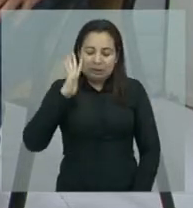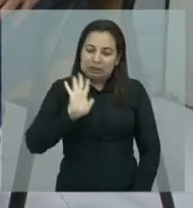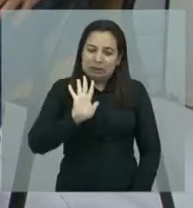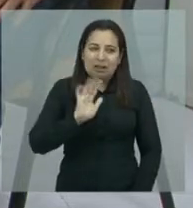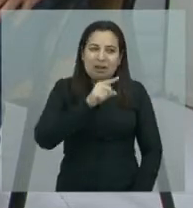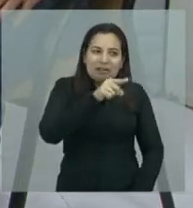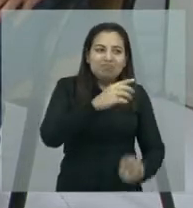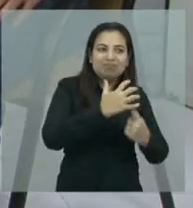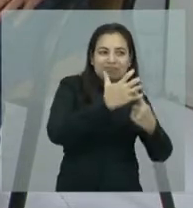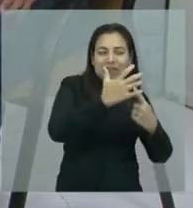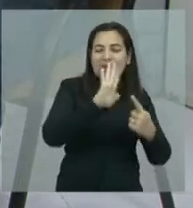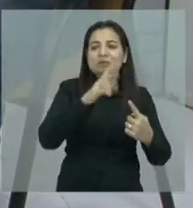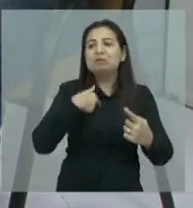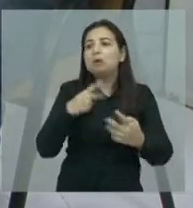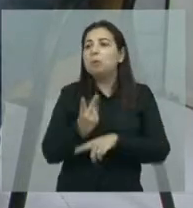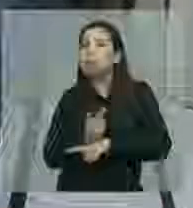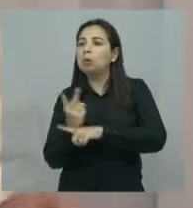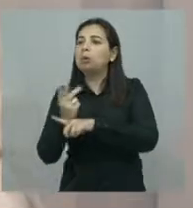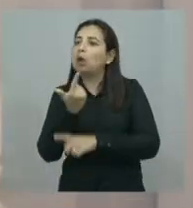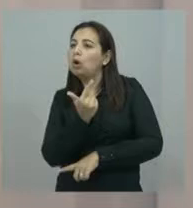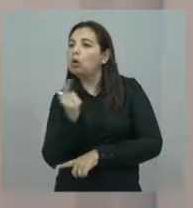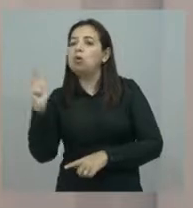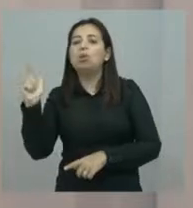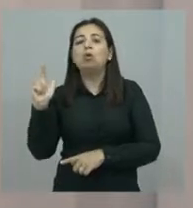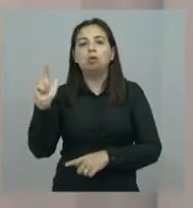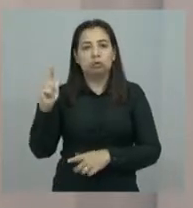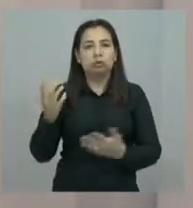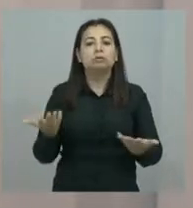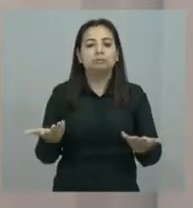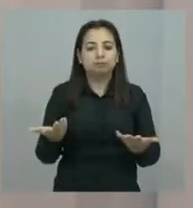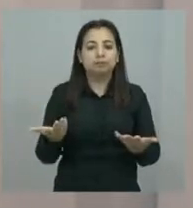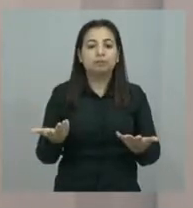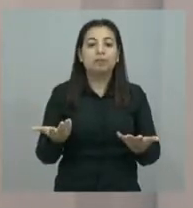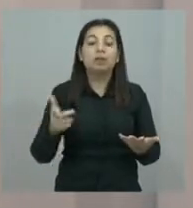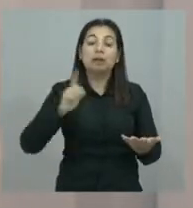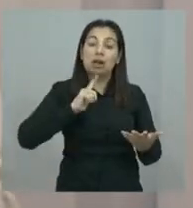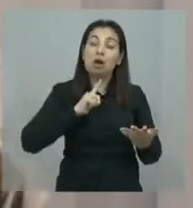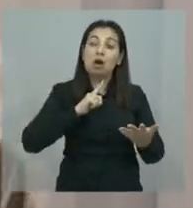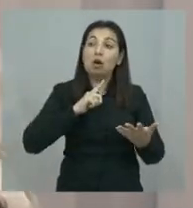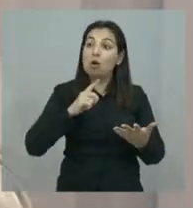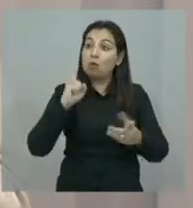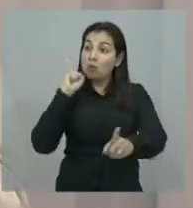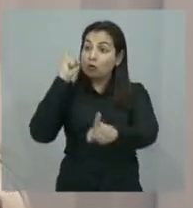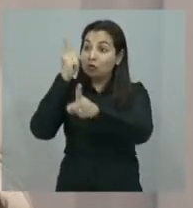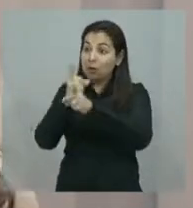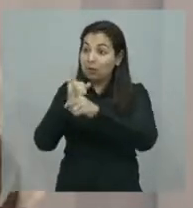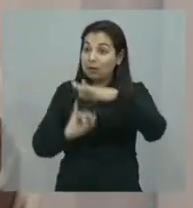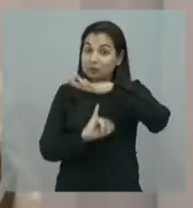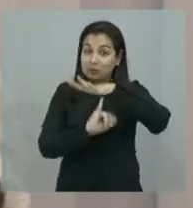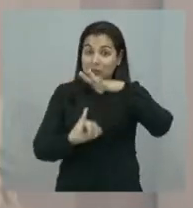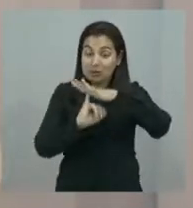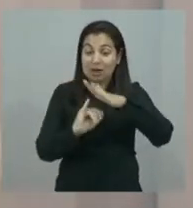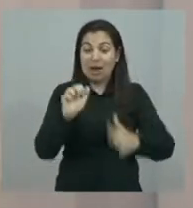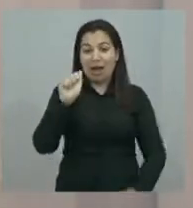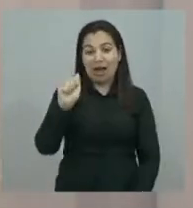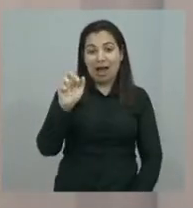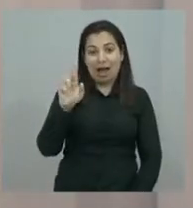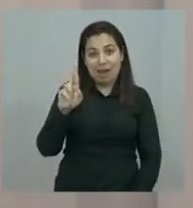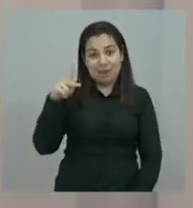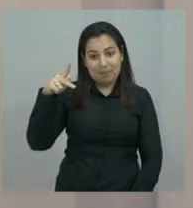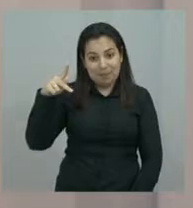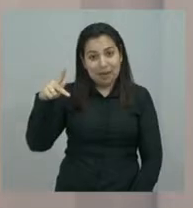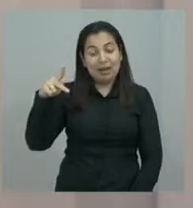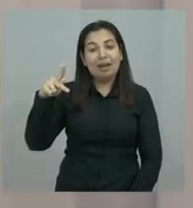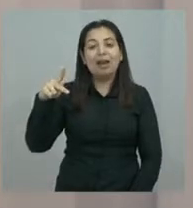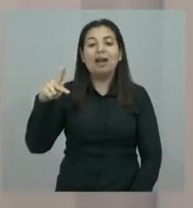outro caminho, né? E cheguei na RNP, foi a minha felicidade, porque quando eu descobri, lá no ano 2000,